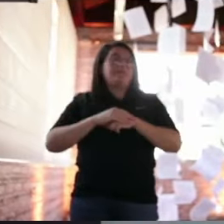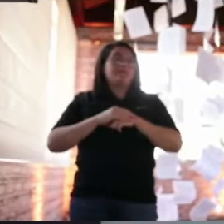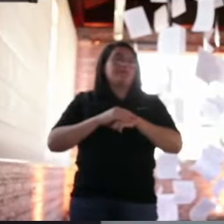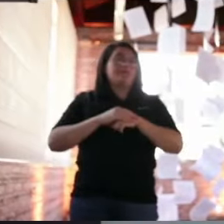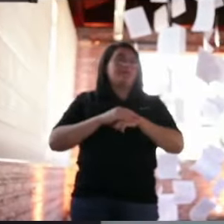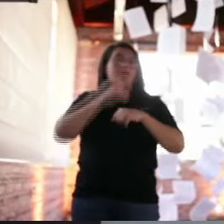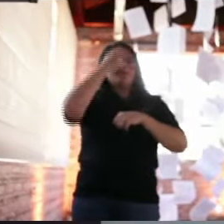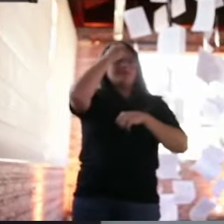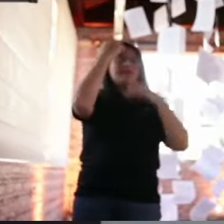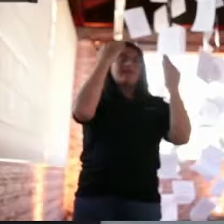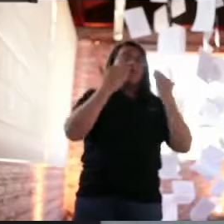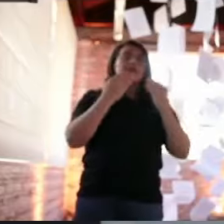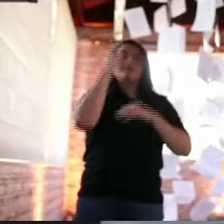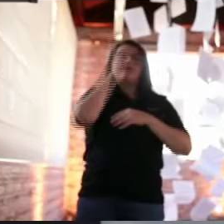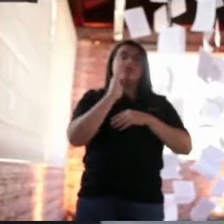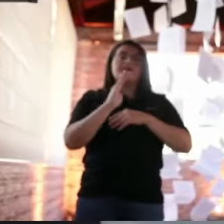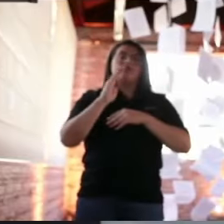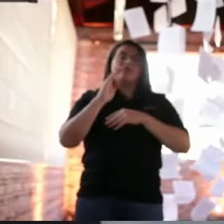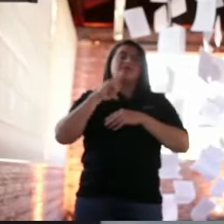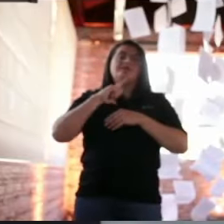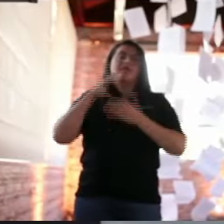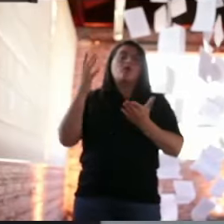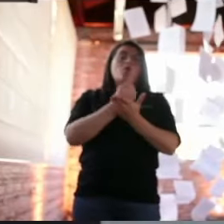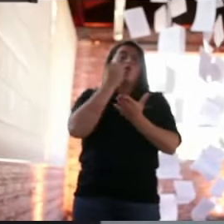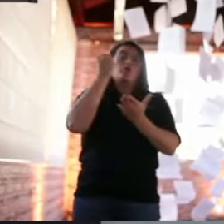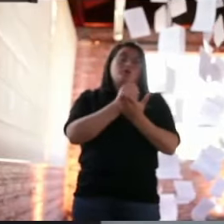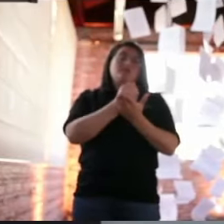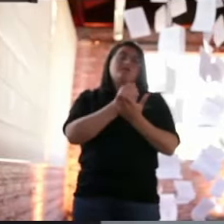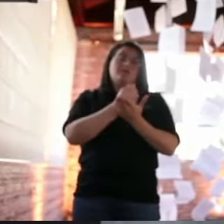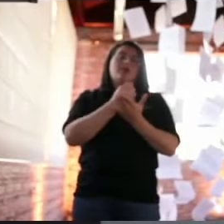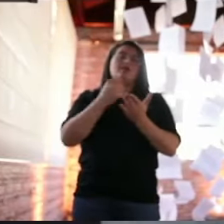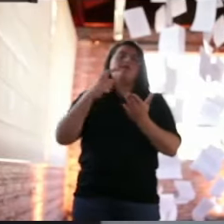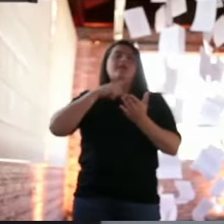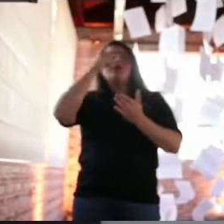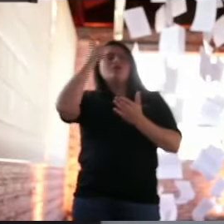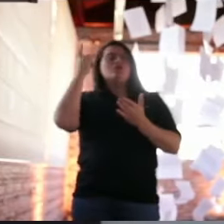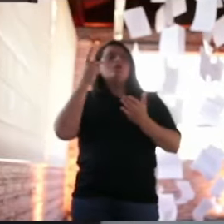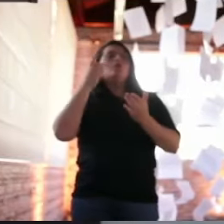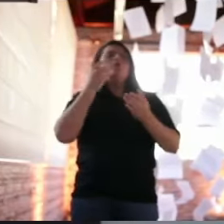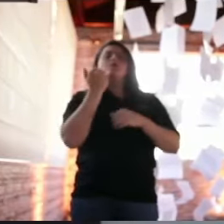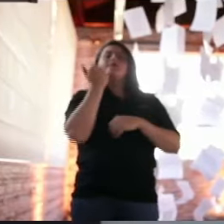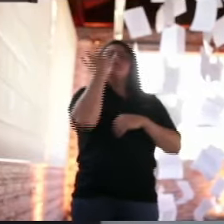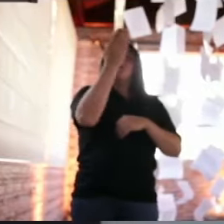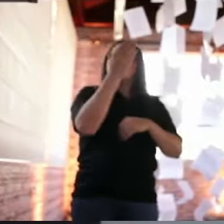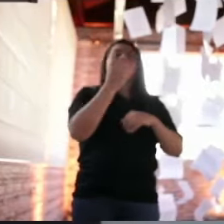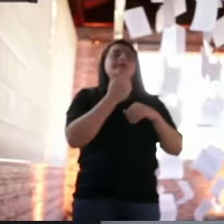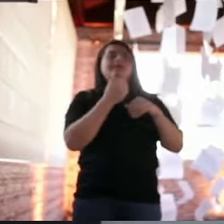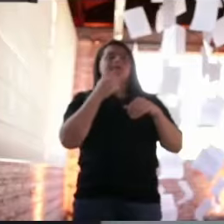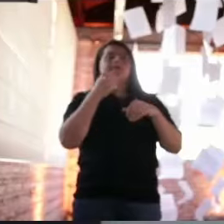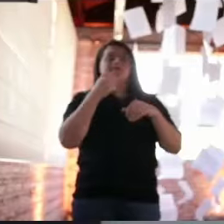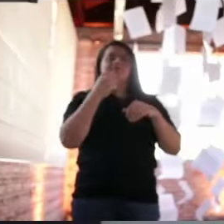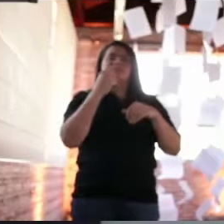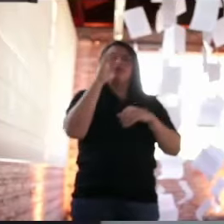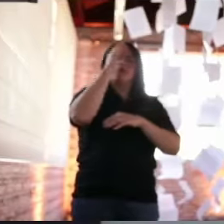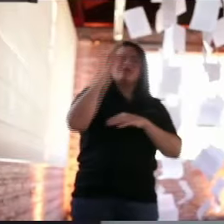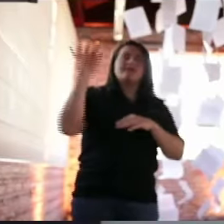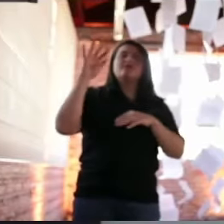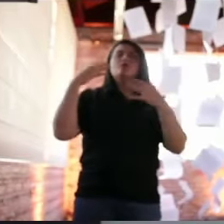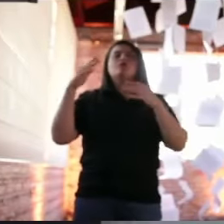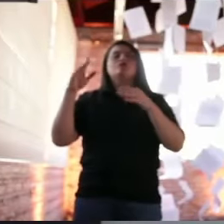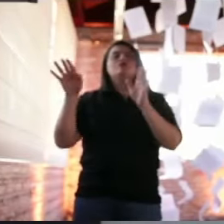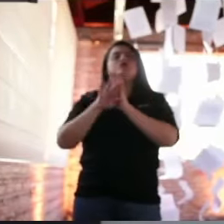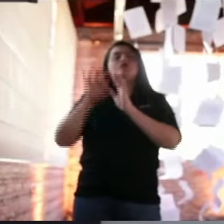até então extremamente colonizada né tinha gente que saia daqui para fazer análise com francês quando chegam um europeu